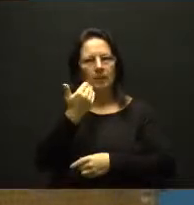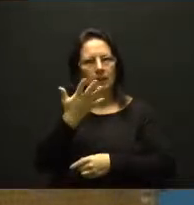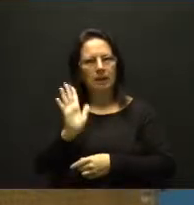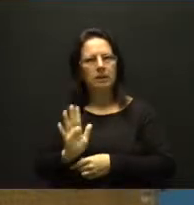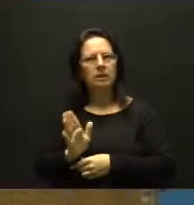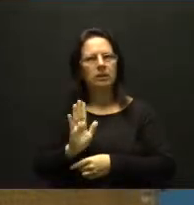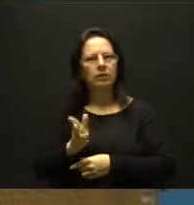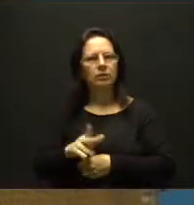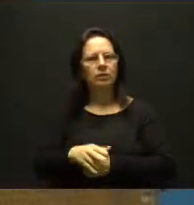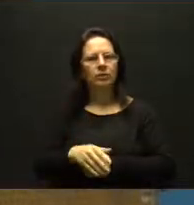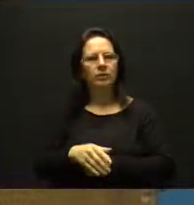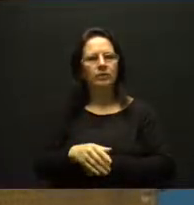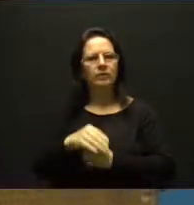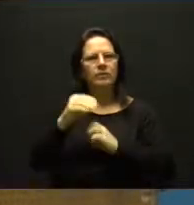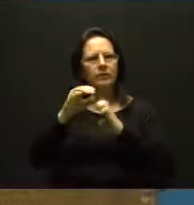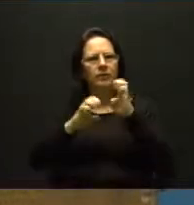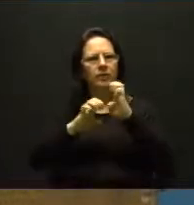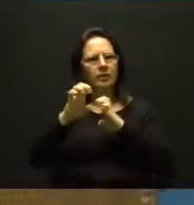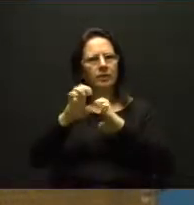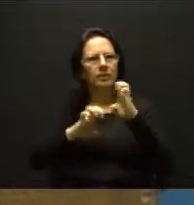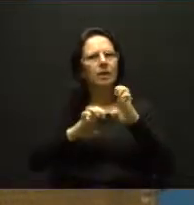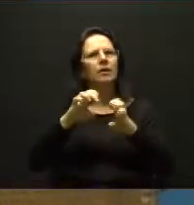pessoal a